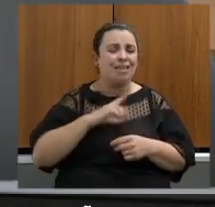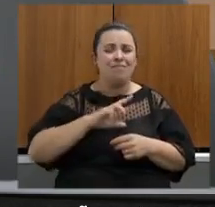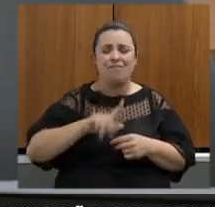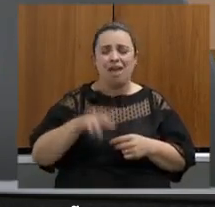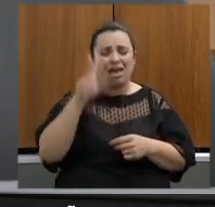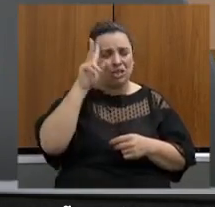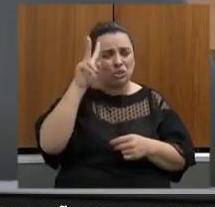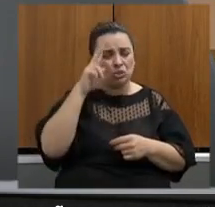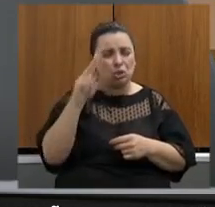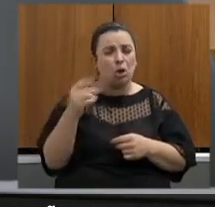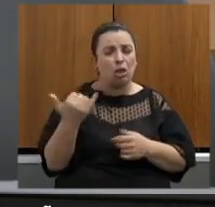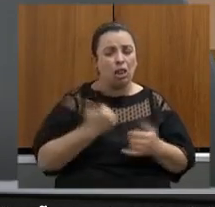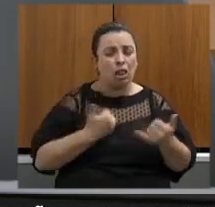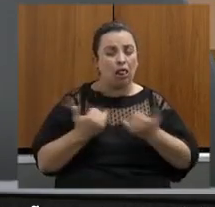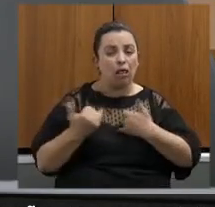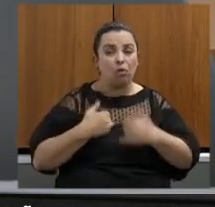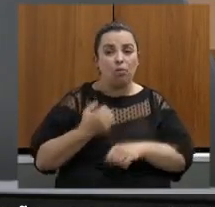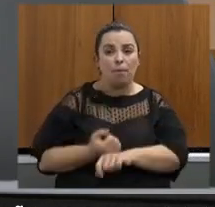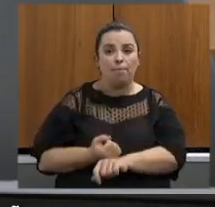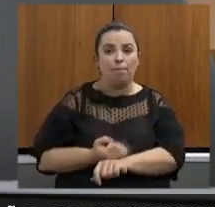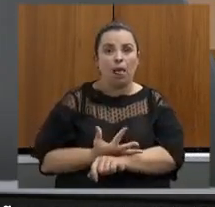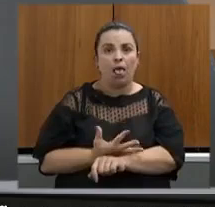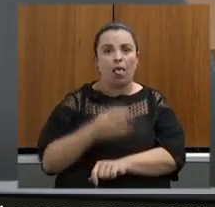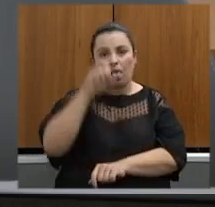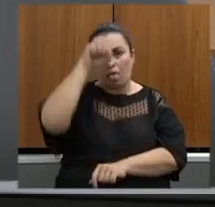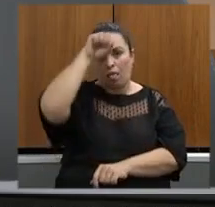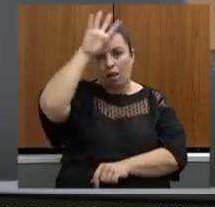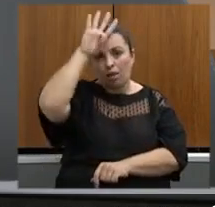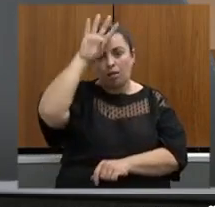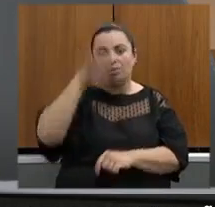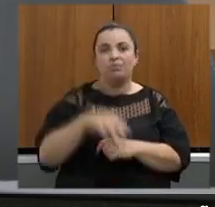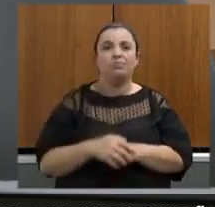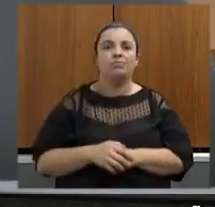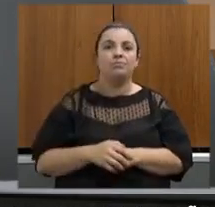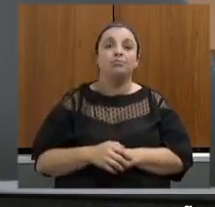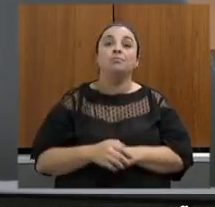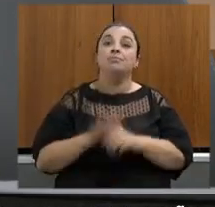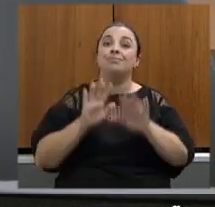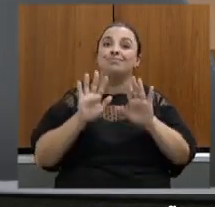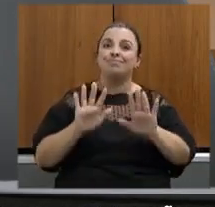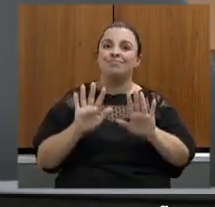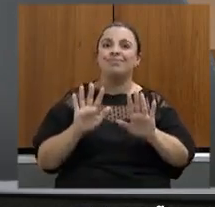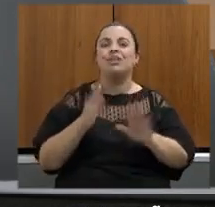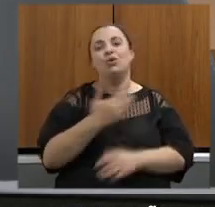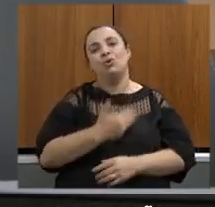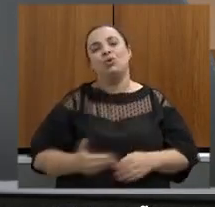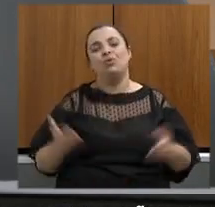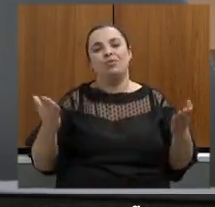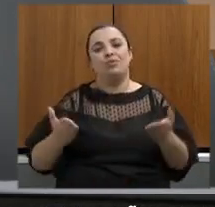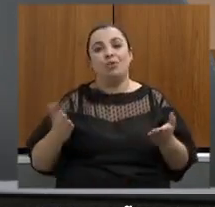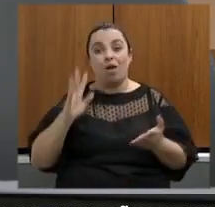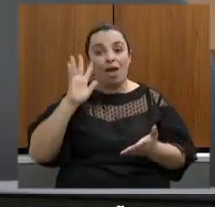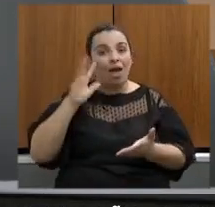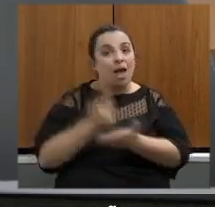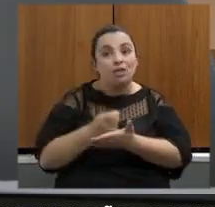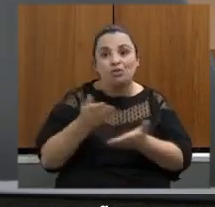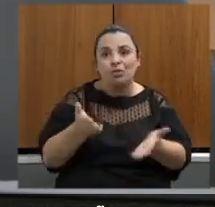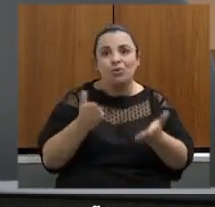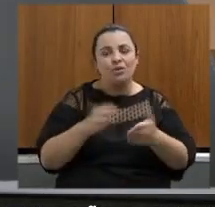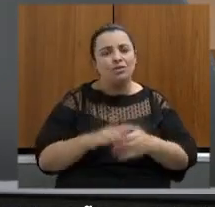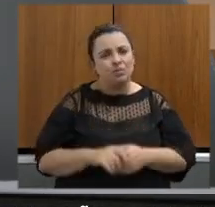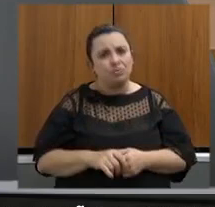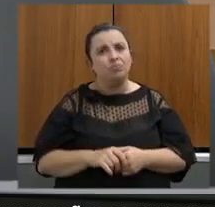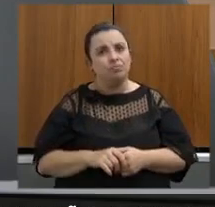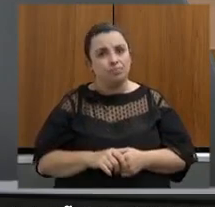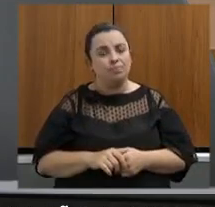que era de arrepiar mas o nosso governo resolveu isso é um governo que assume